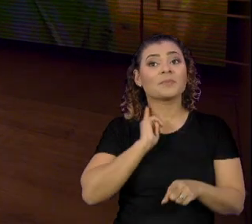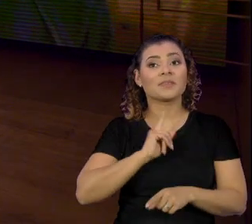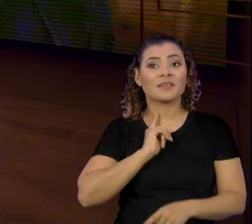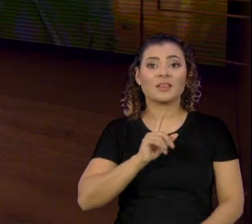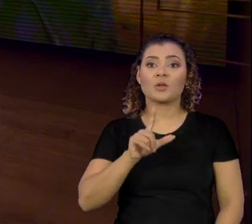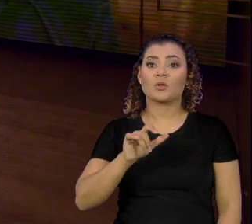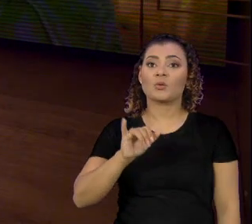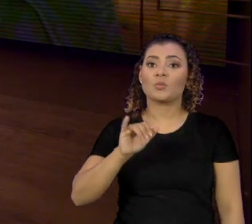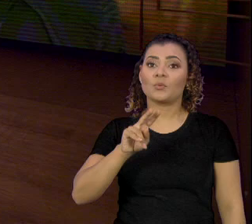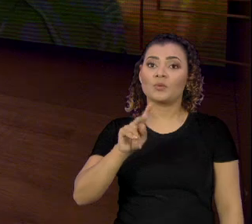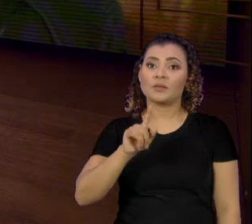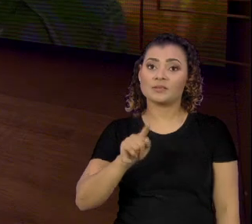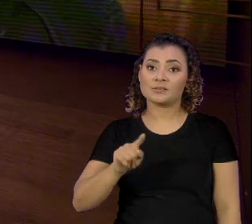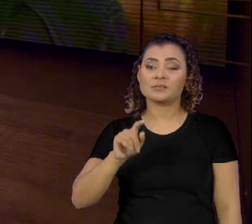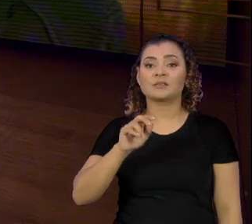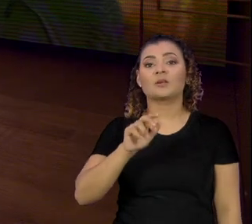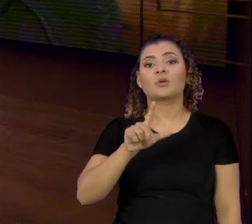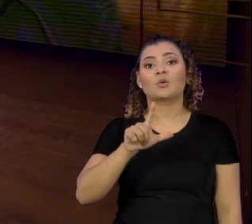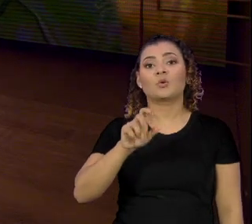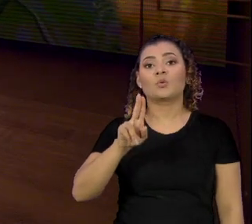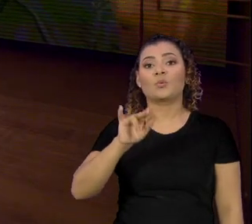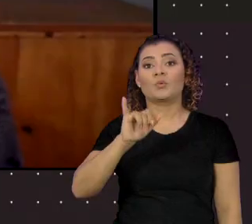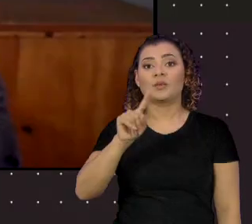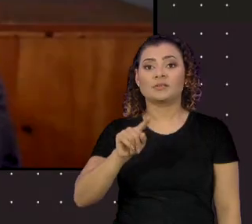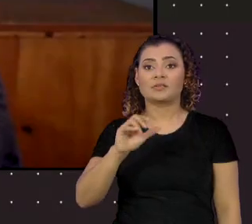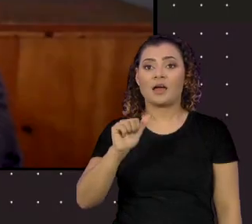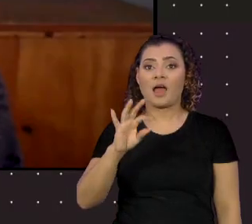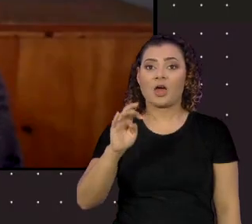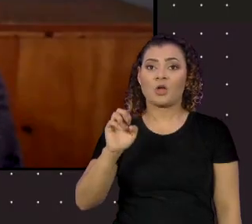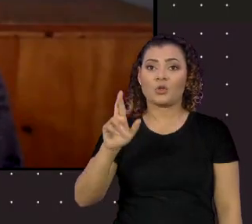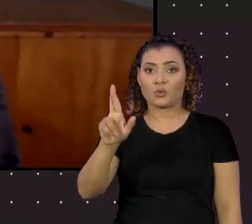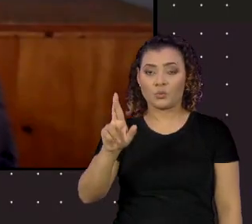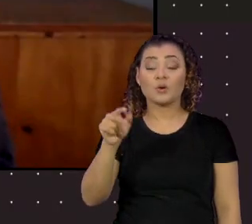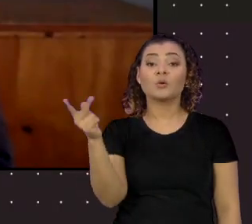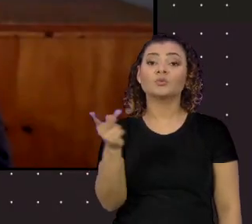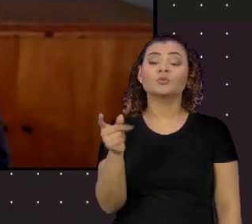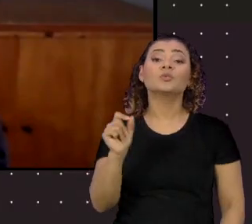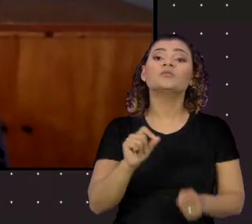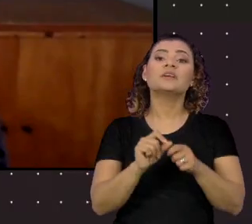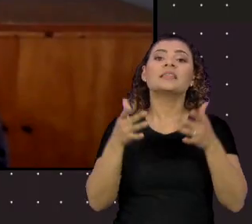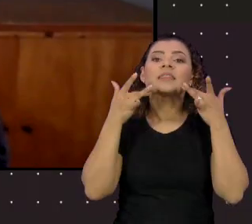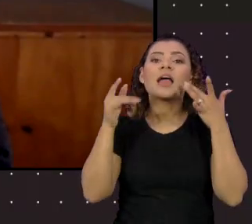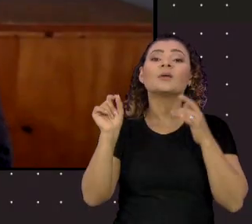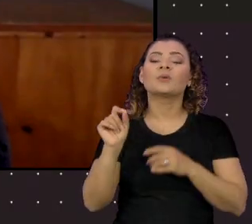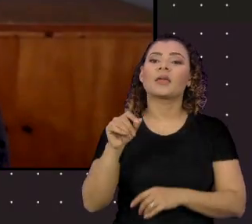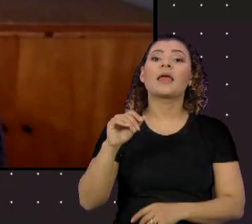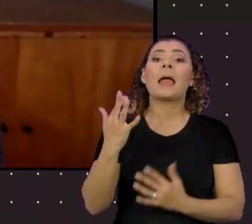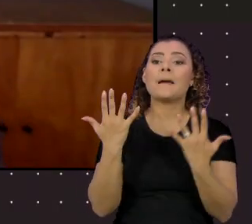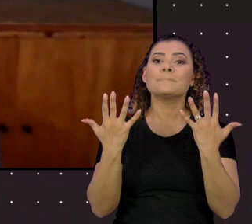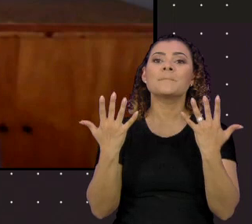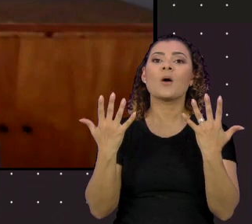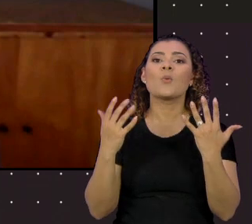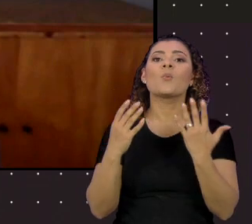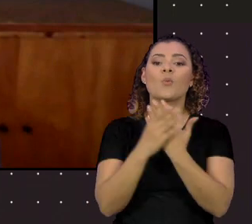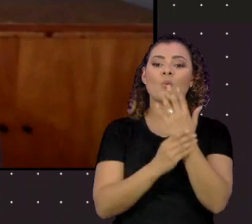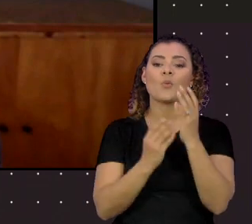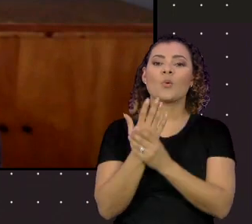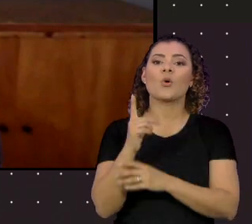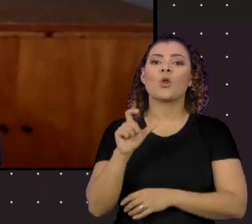chamado Luiz Arthur. Eles faziam um espetáculo Mão na Luva. E eu fiquei impressionadíssima com os dois em cena.